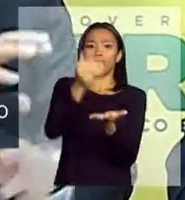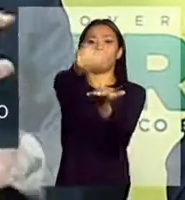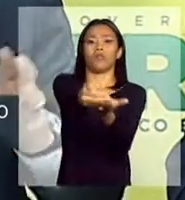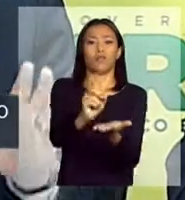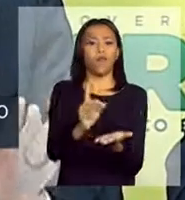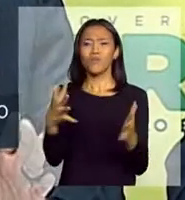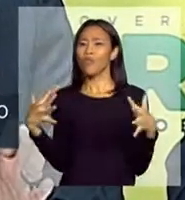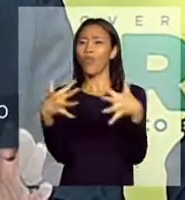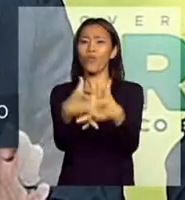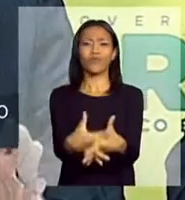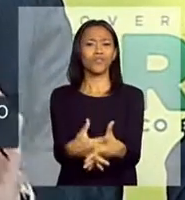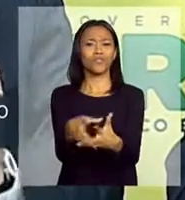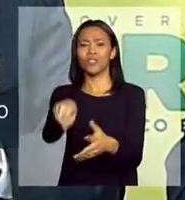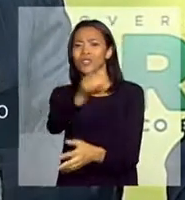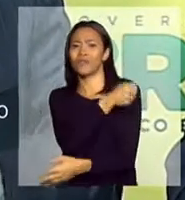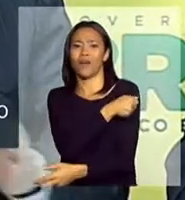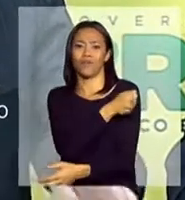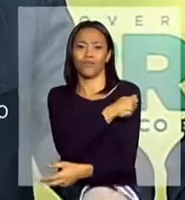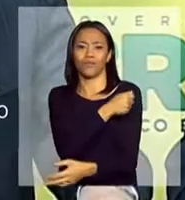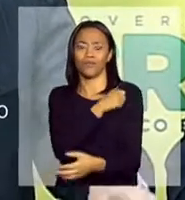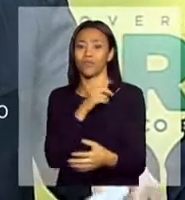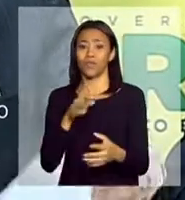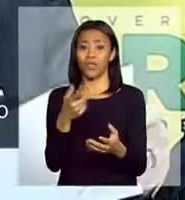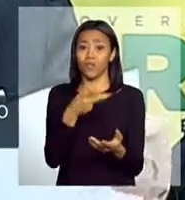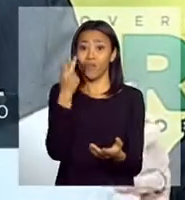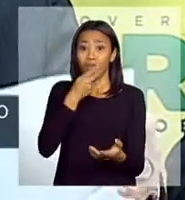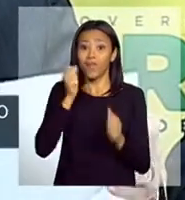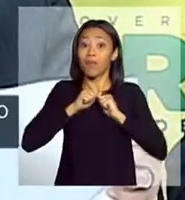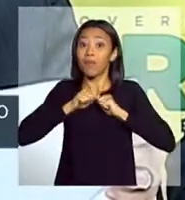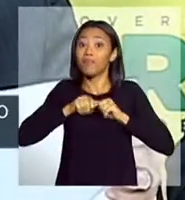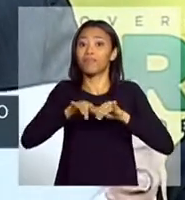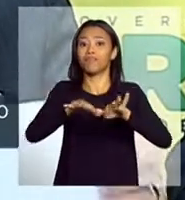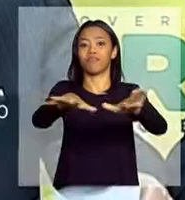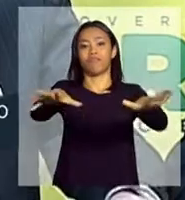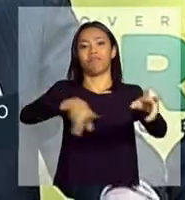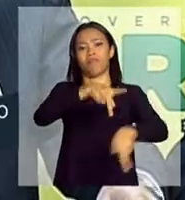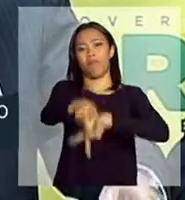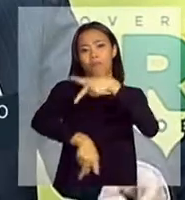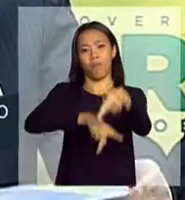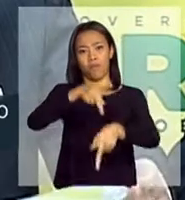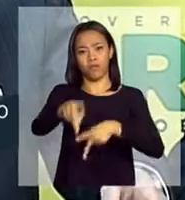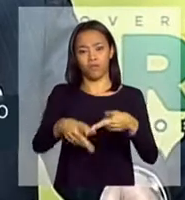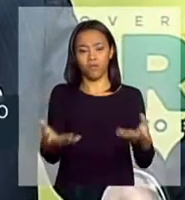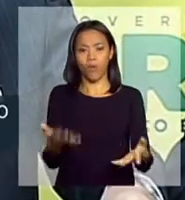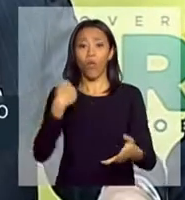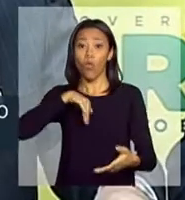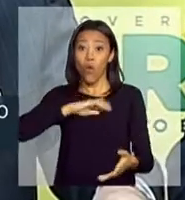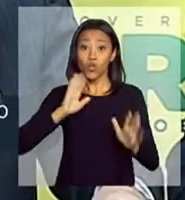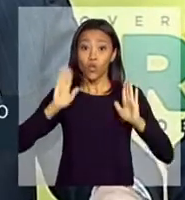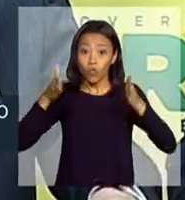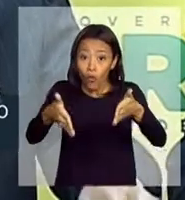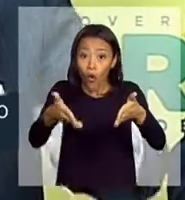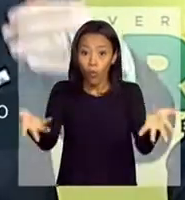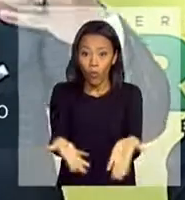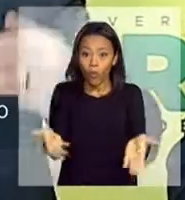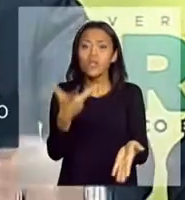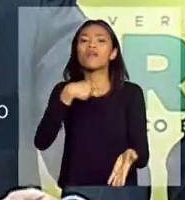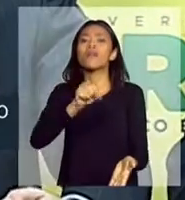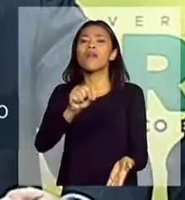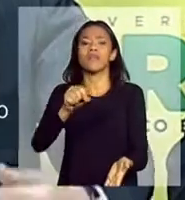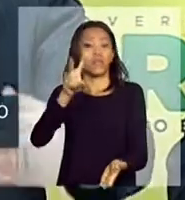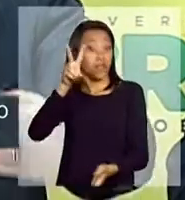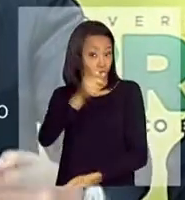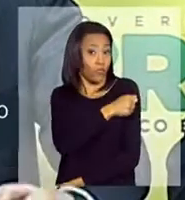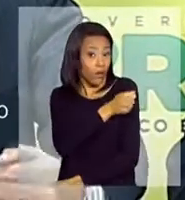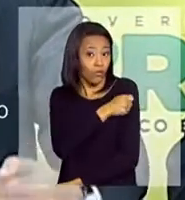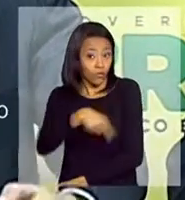senão não vamos confundir os alunos se você botão falando para multidão tá então a nossa multidão de hoje é segunda-feira